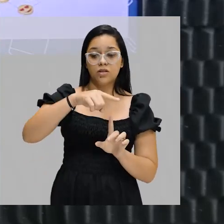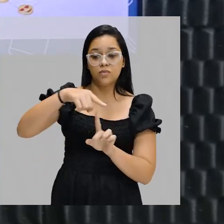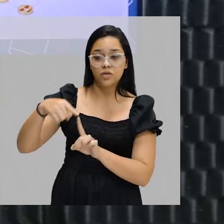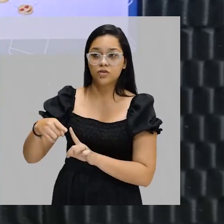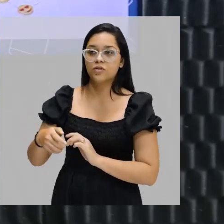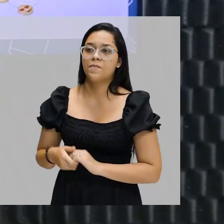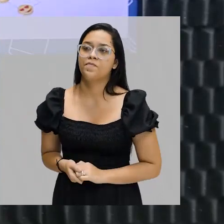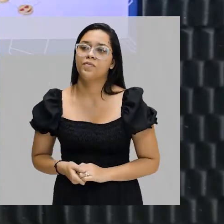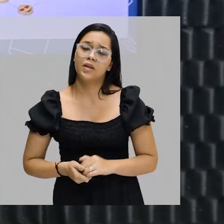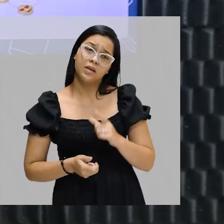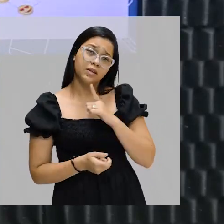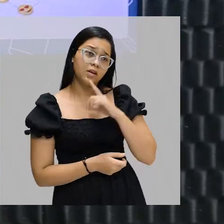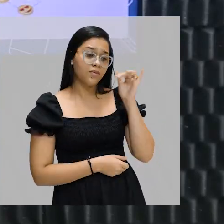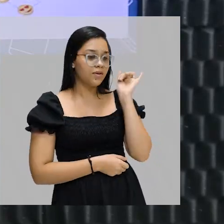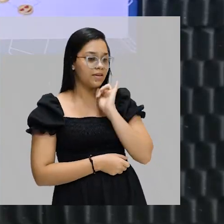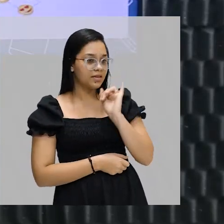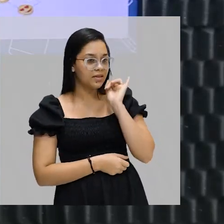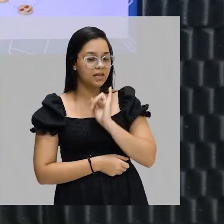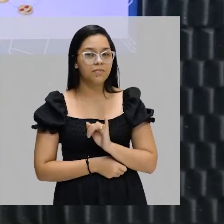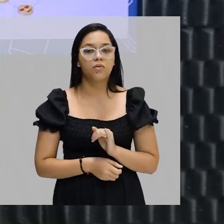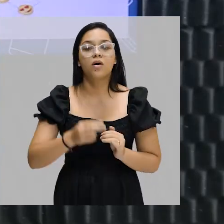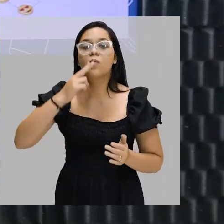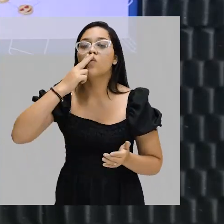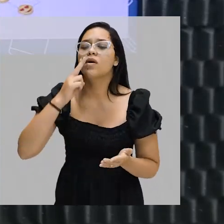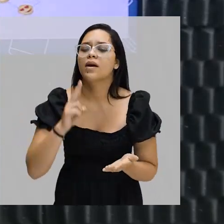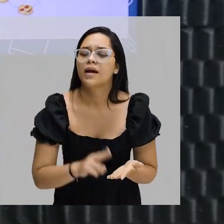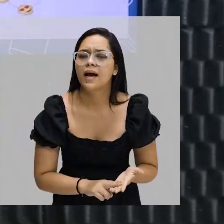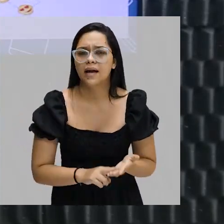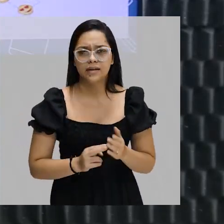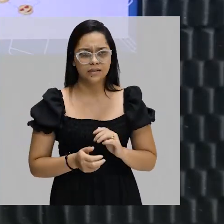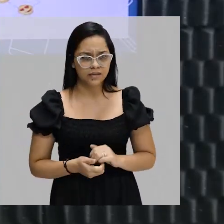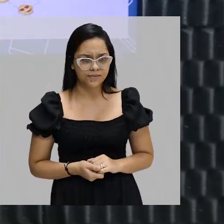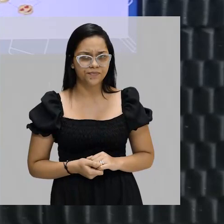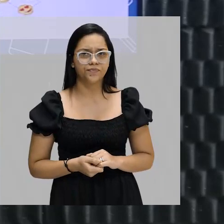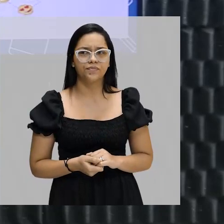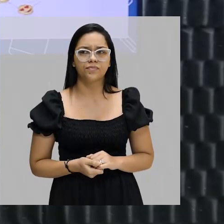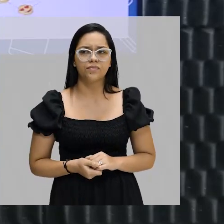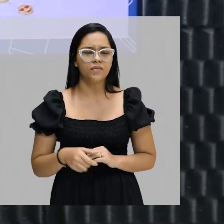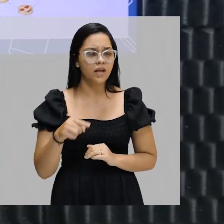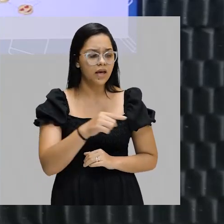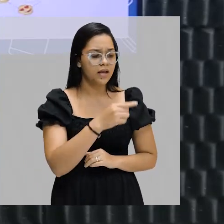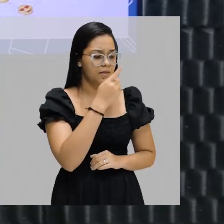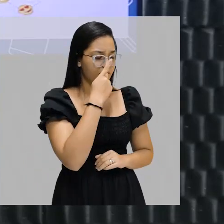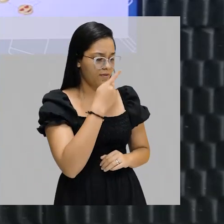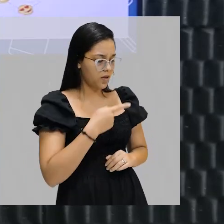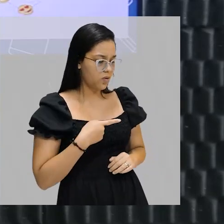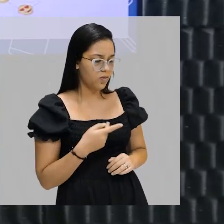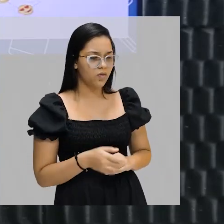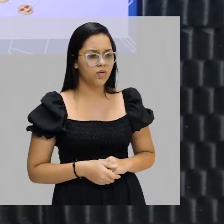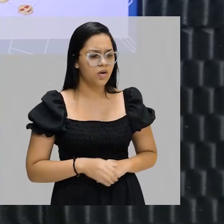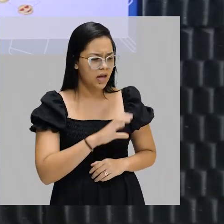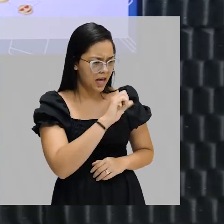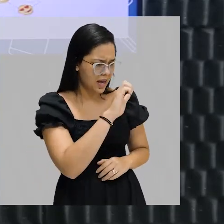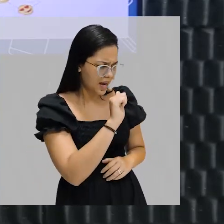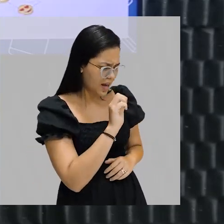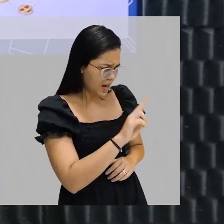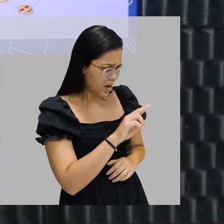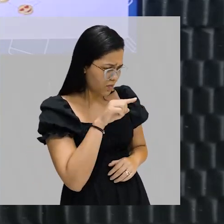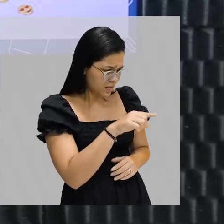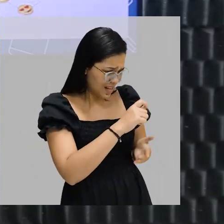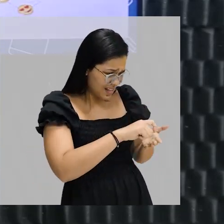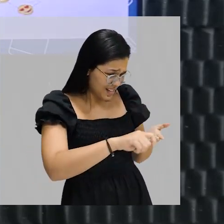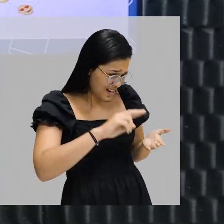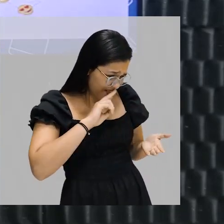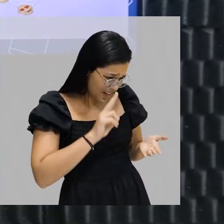tipologias e eu citei um exemplo carta e aí ele disse assim Cacau você